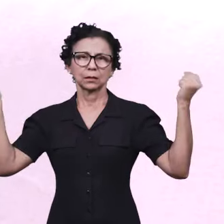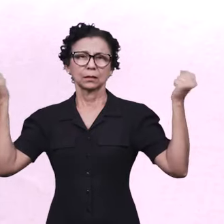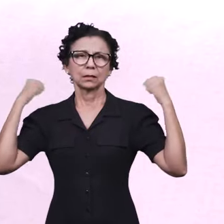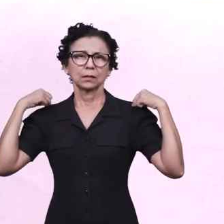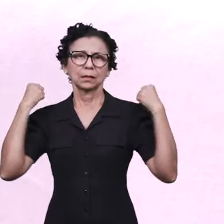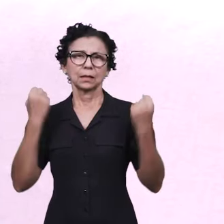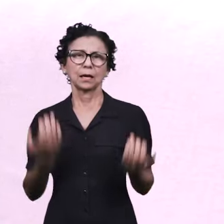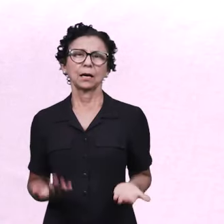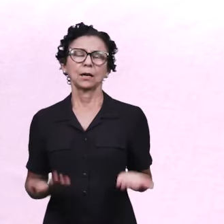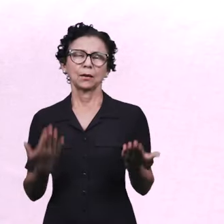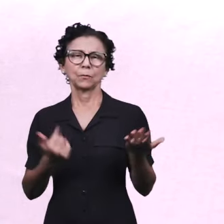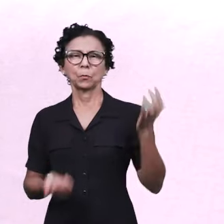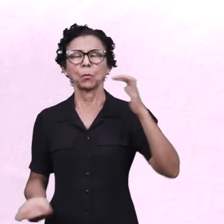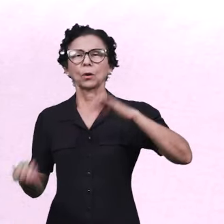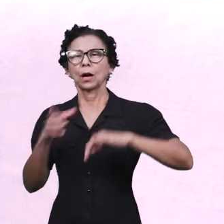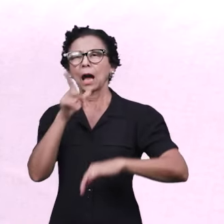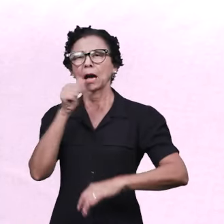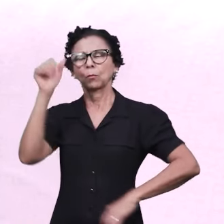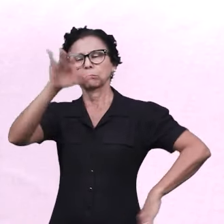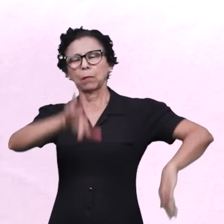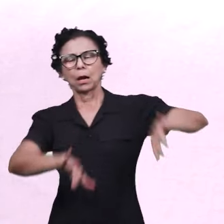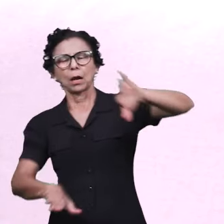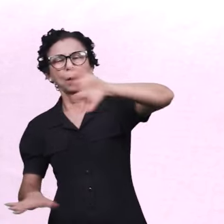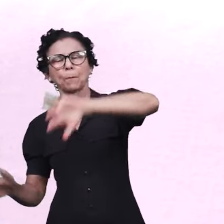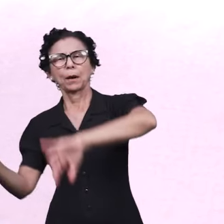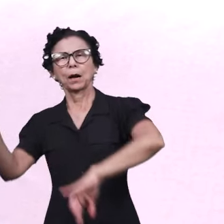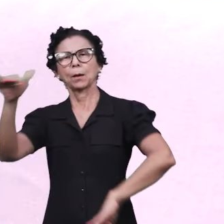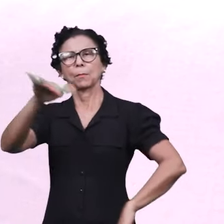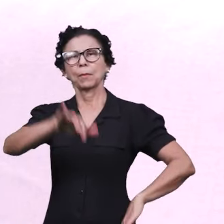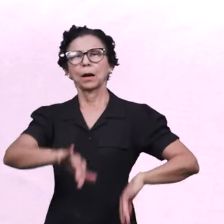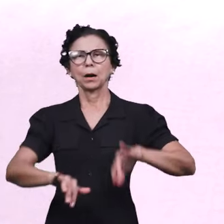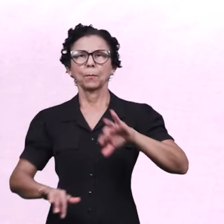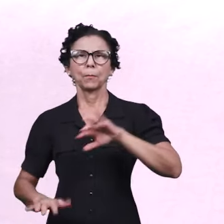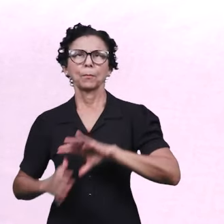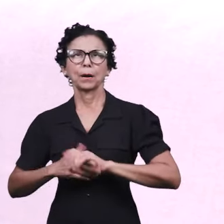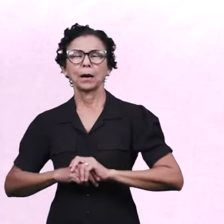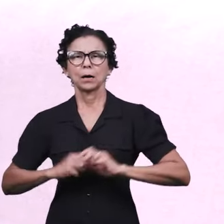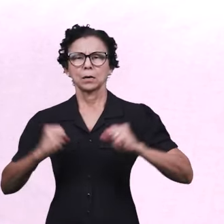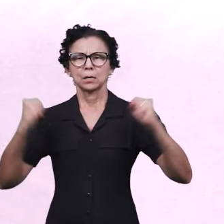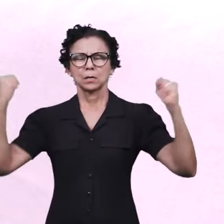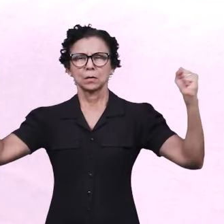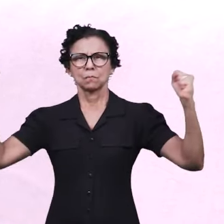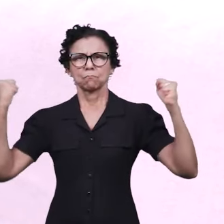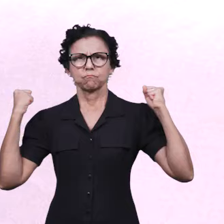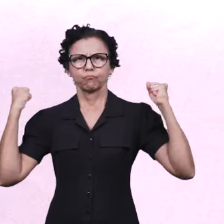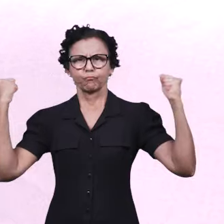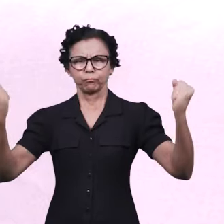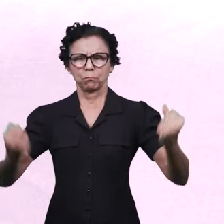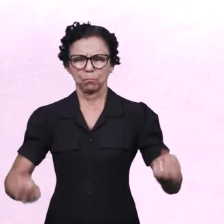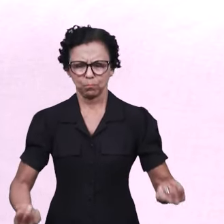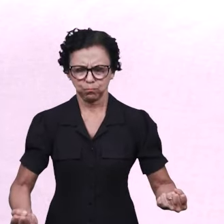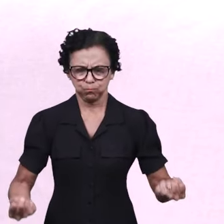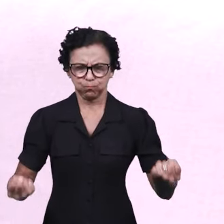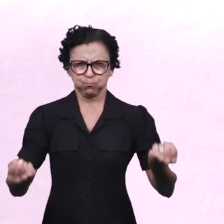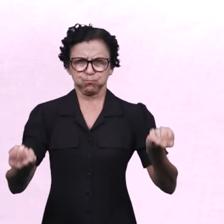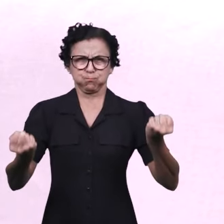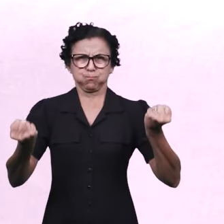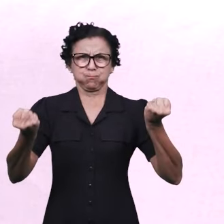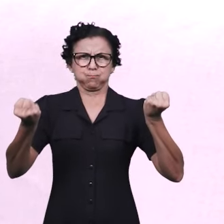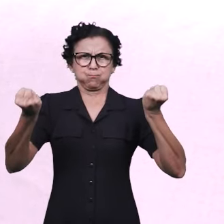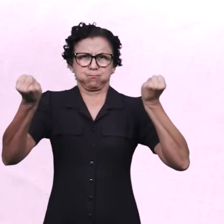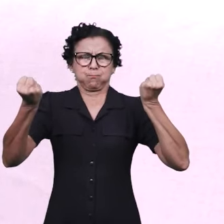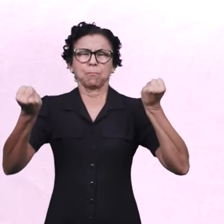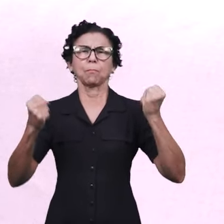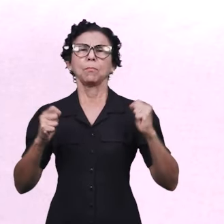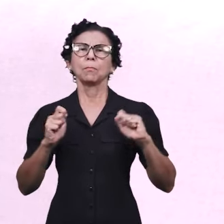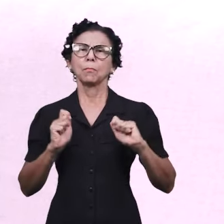atividades aquáticas pode ajudar né a musculação ela não é proibida ela inclusive é aconselhada no lipedema Porém